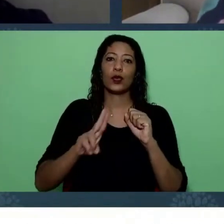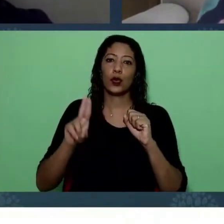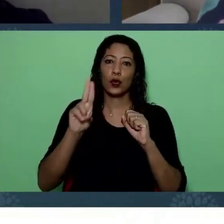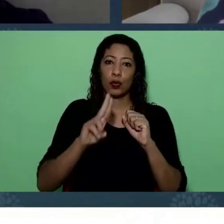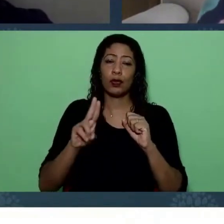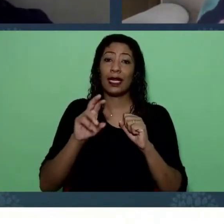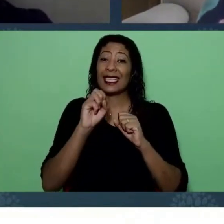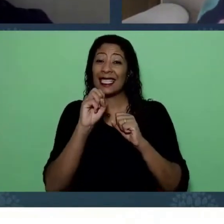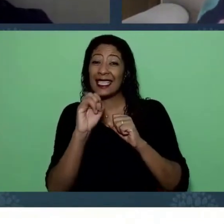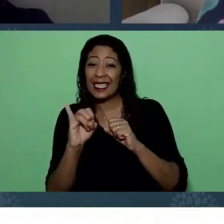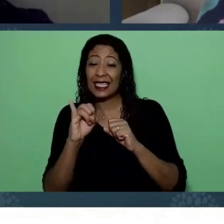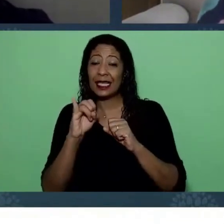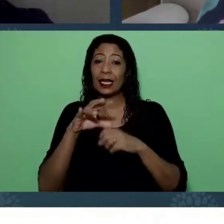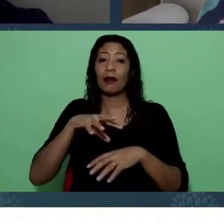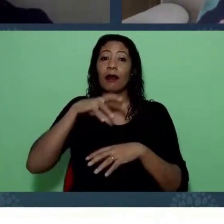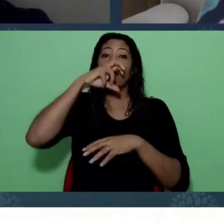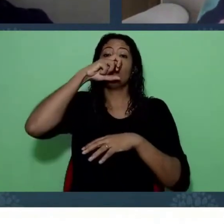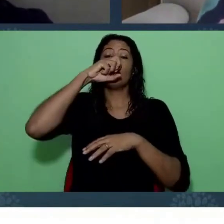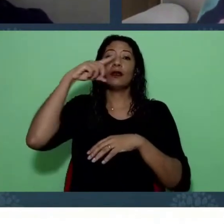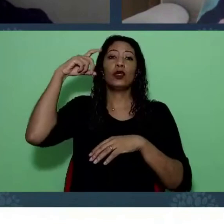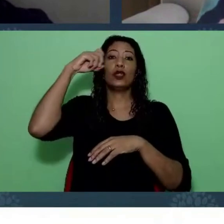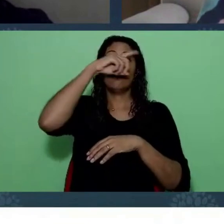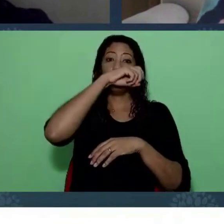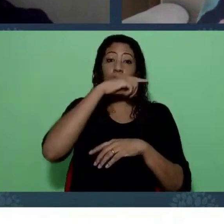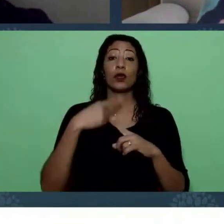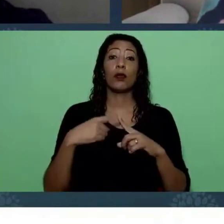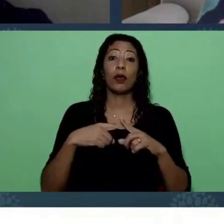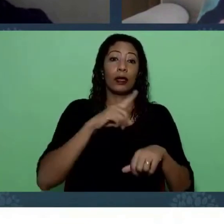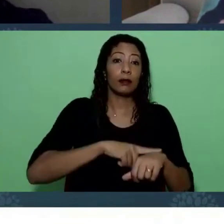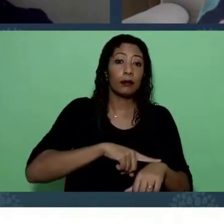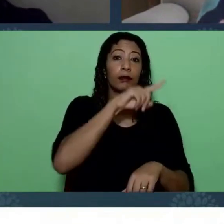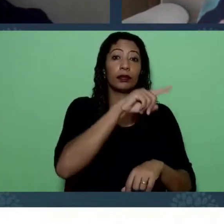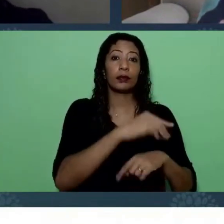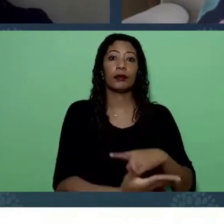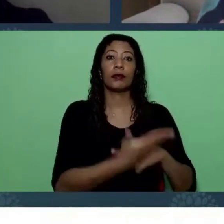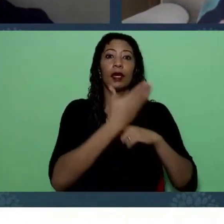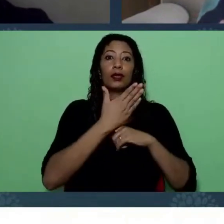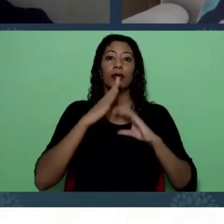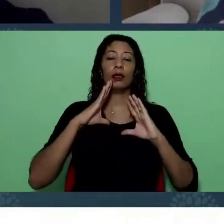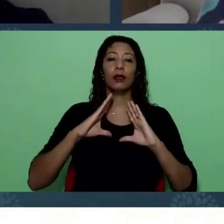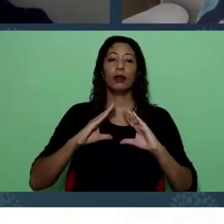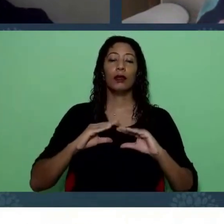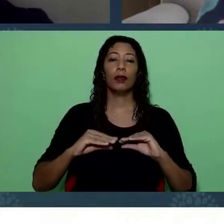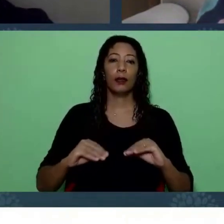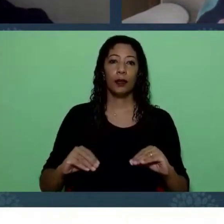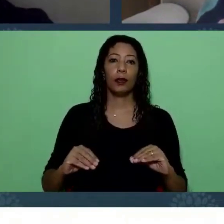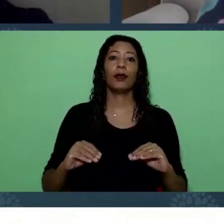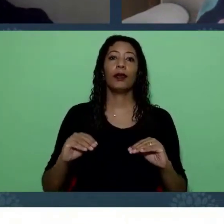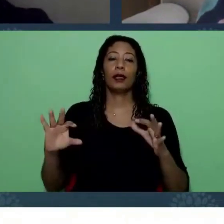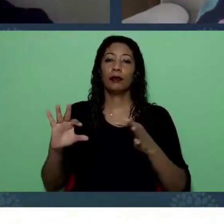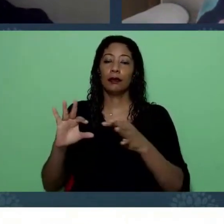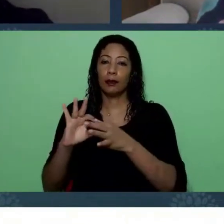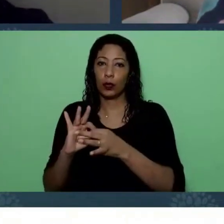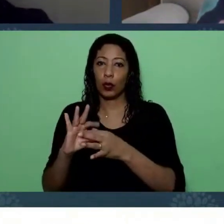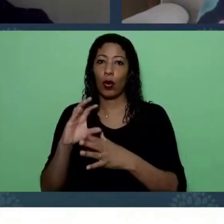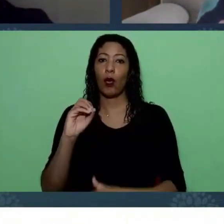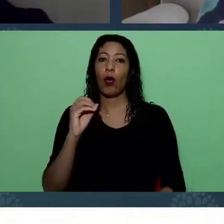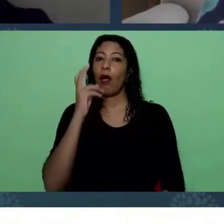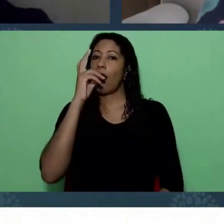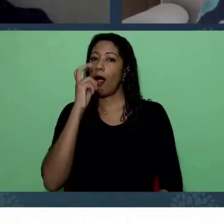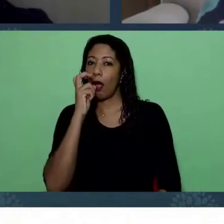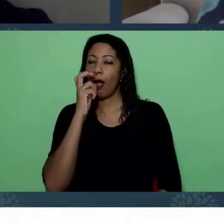se o paciente tiver falta de ar. Que aí naquele momento ele vai ter ação imediata e está junto com o corticoide inalatório para